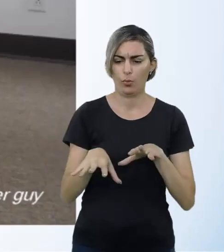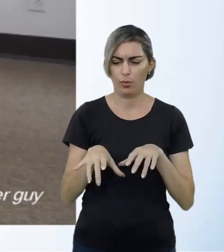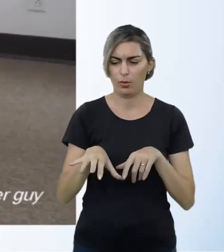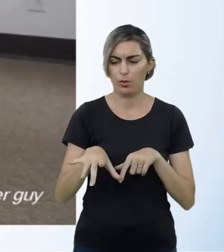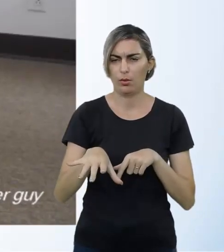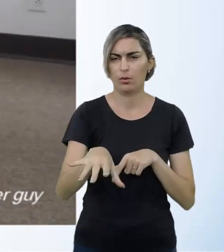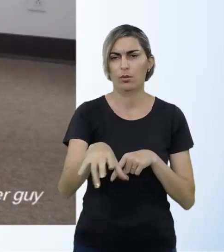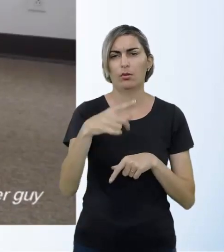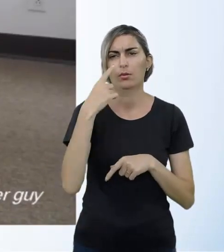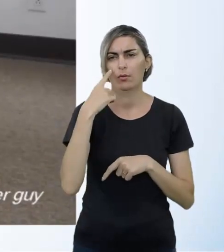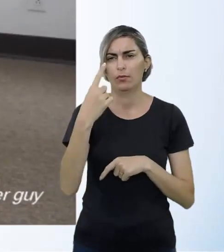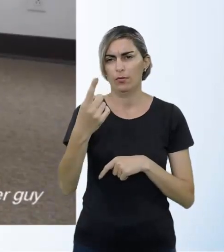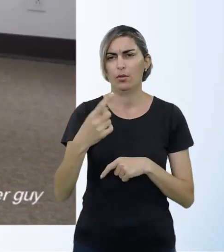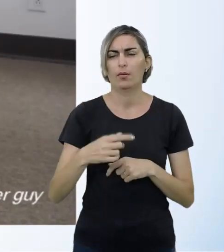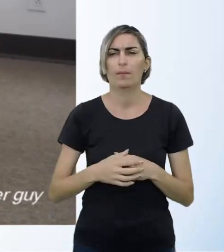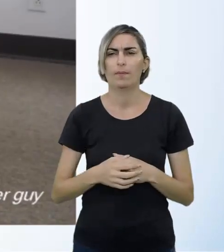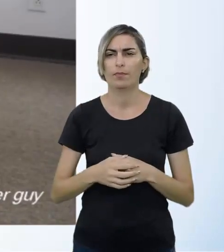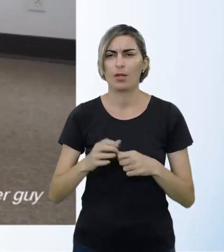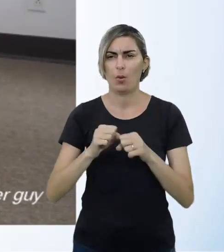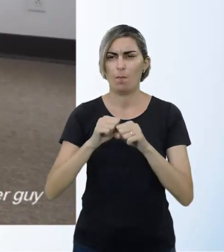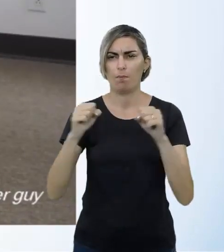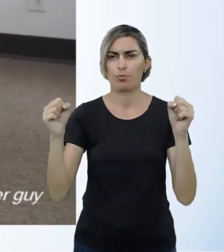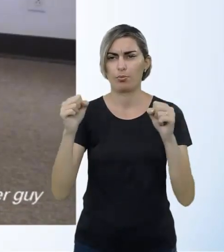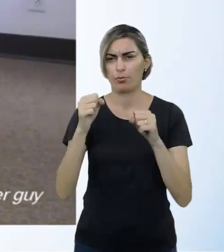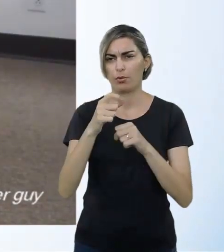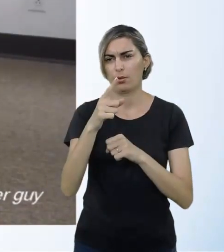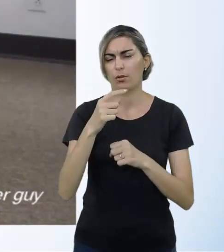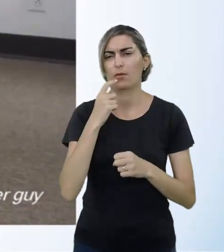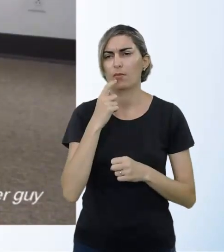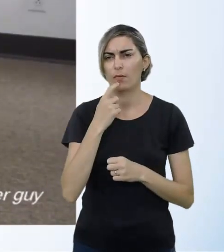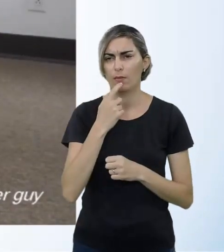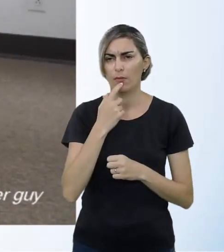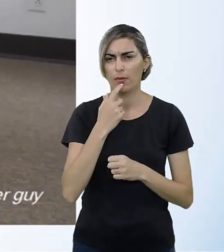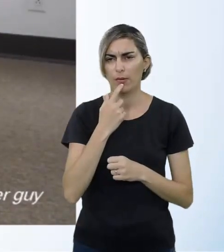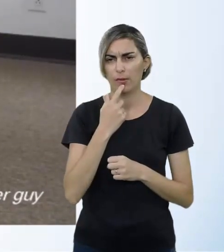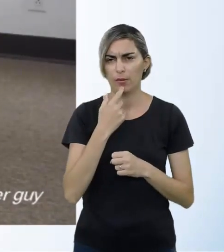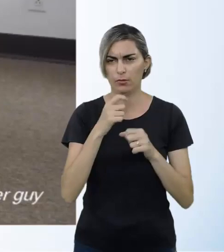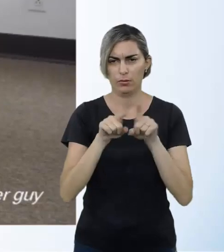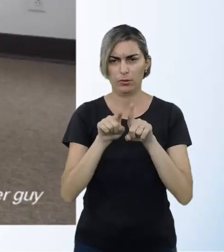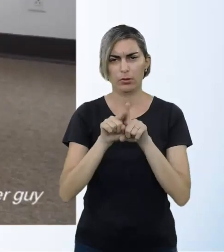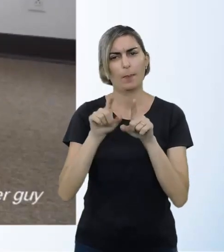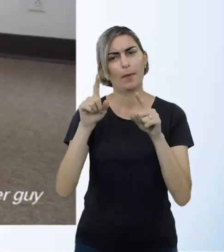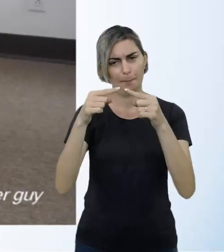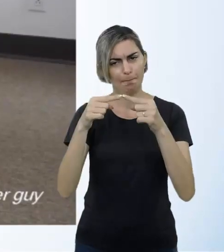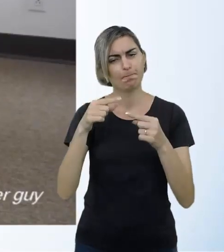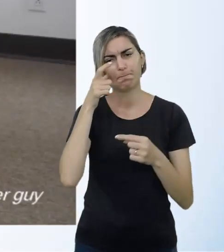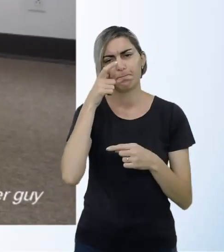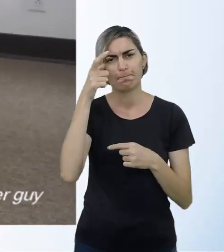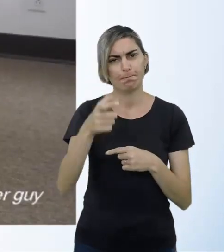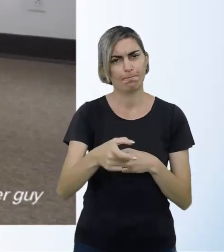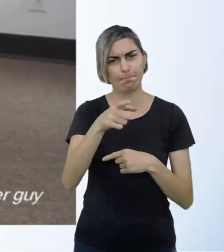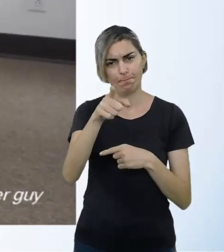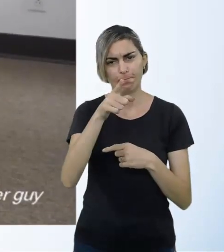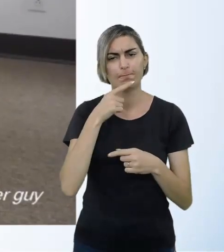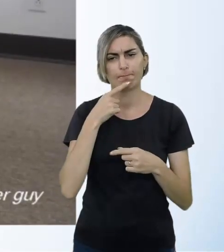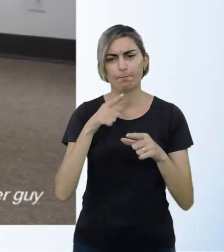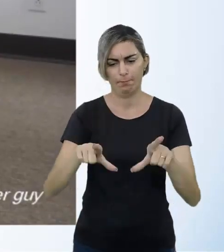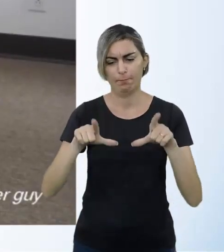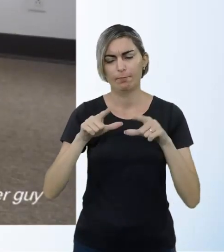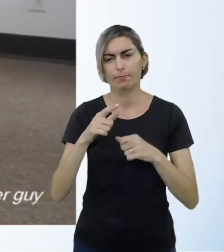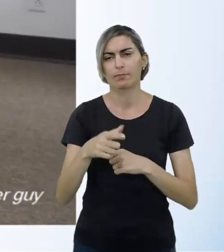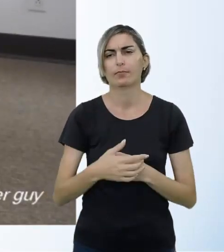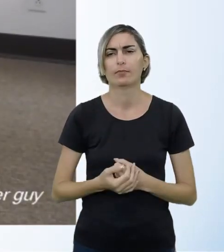e um laser de alta potência que estoura esses balões aí. Também é uma aplicação bem interessante dessa placa.